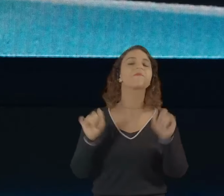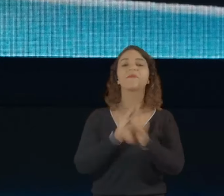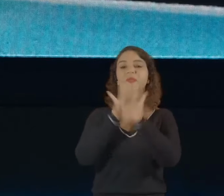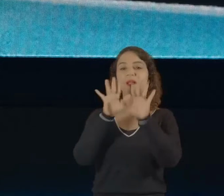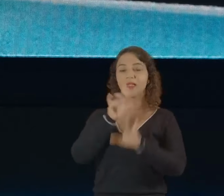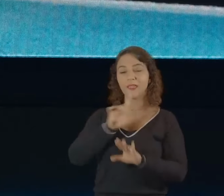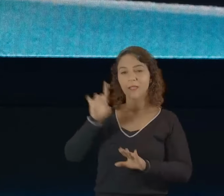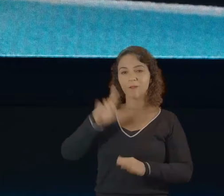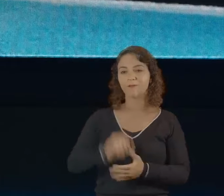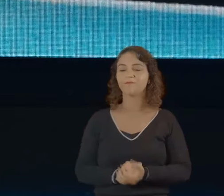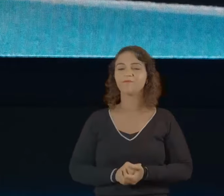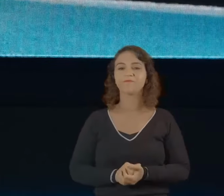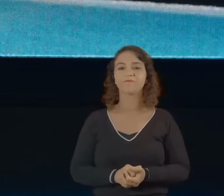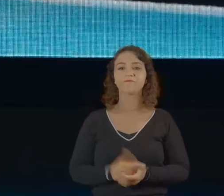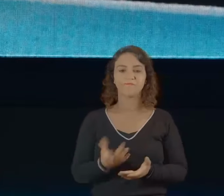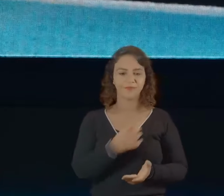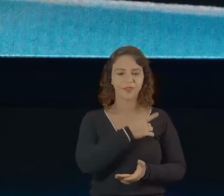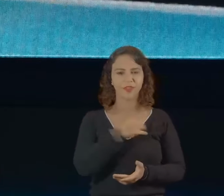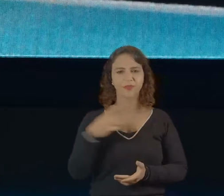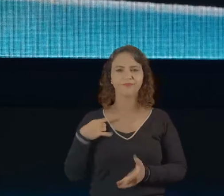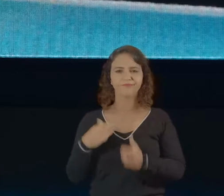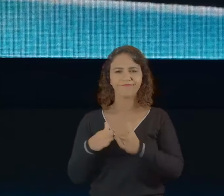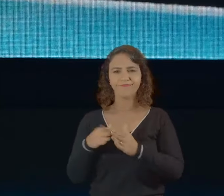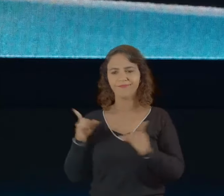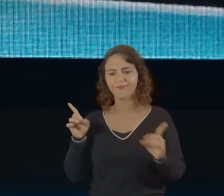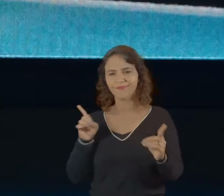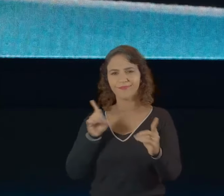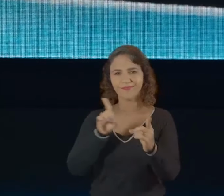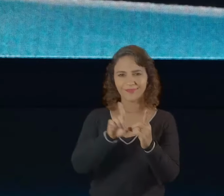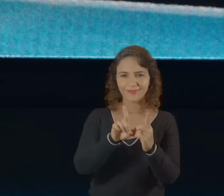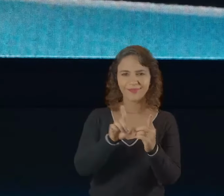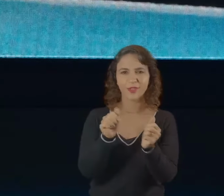por favor, podem chegar até eles.